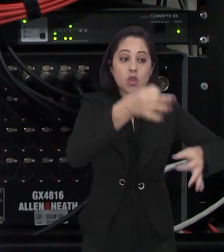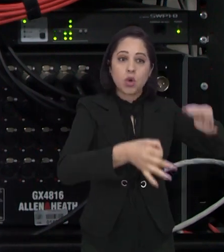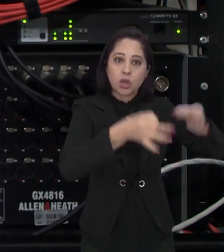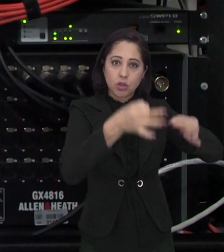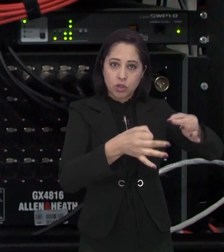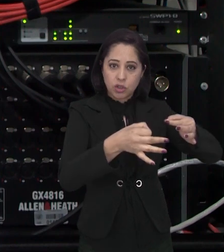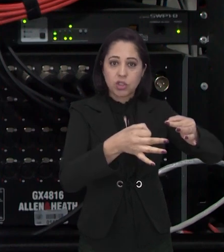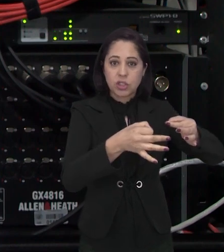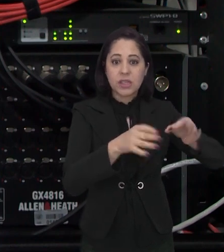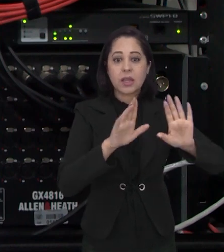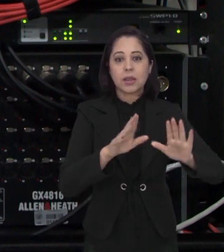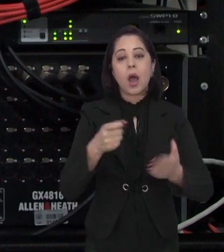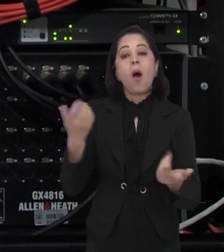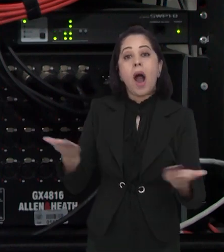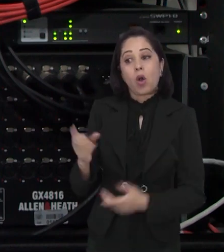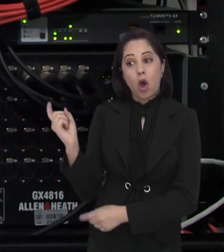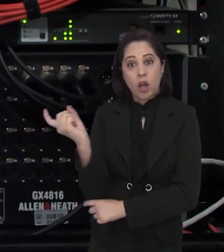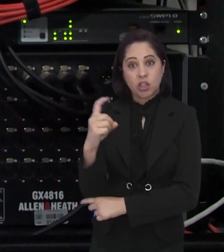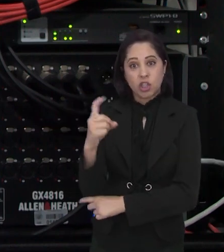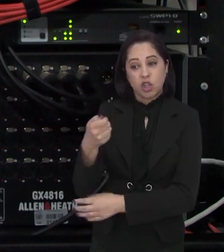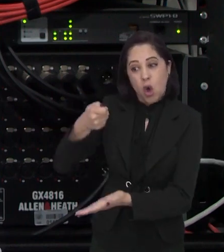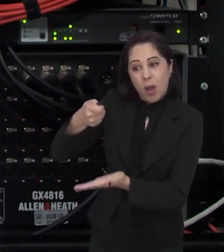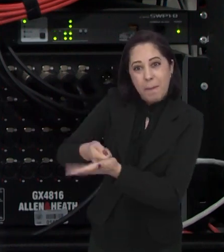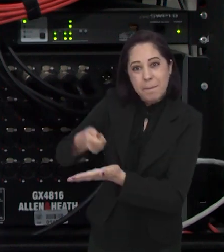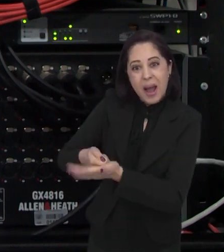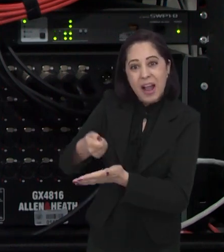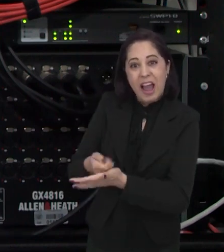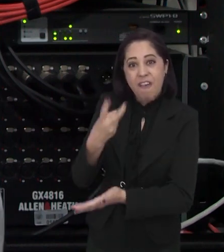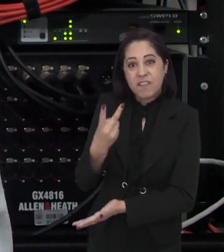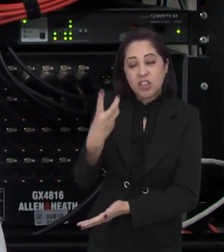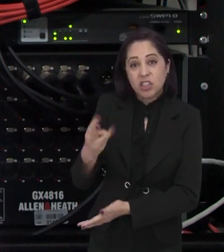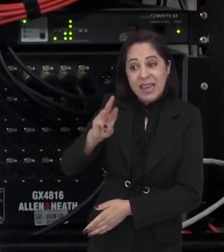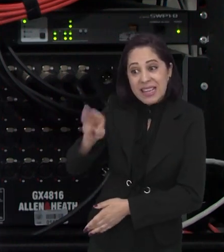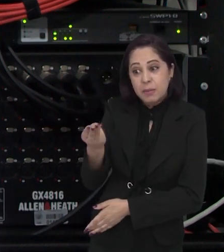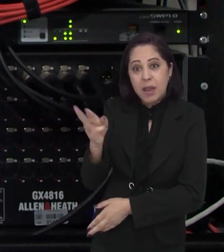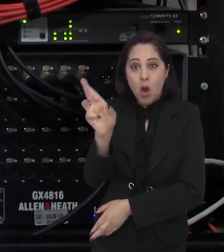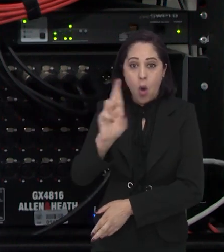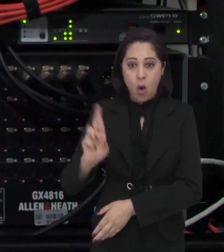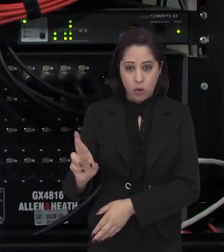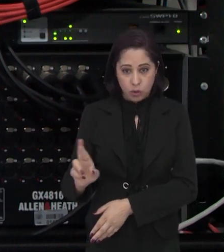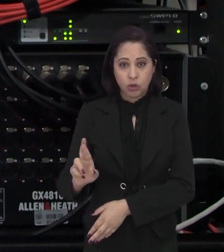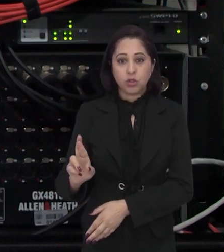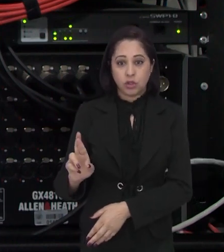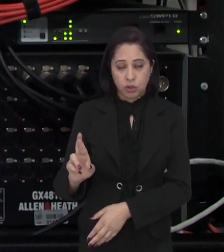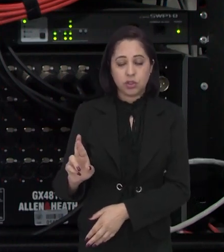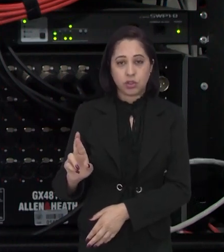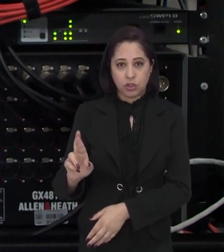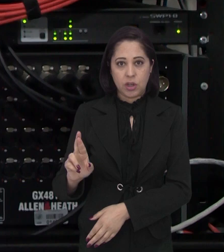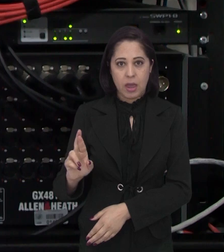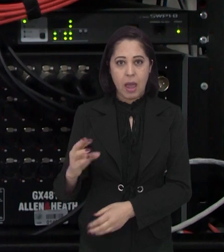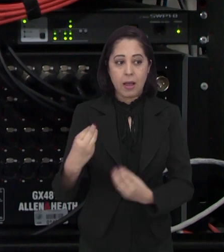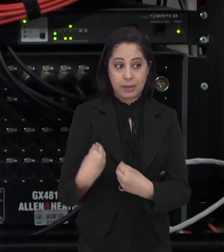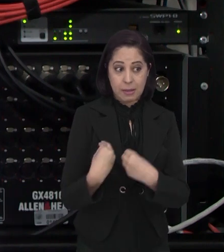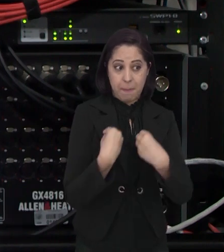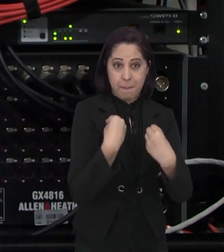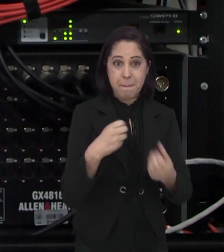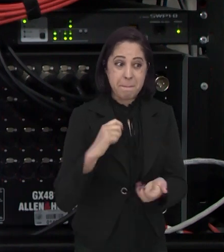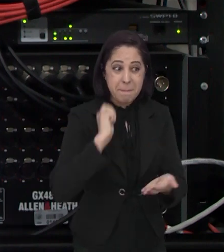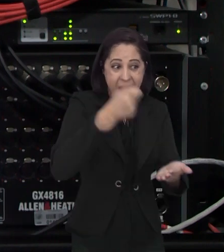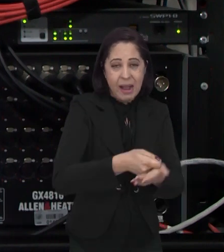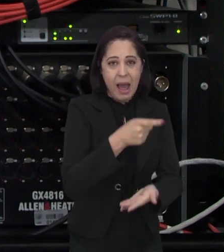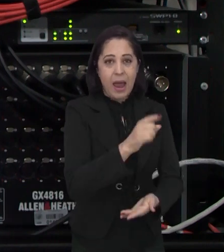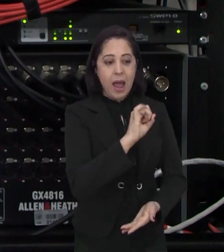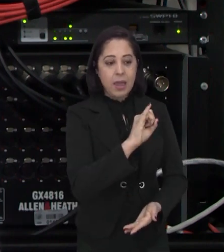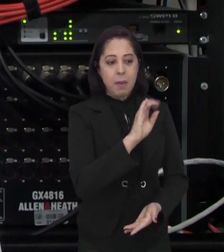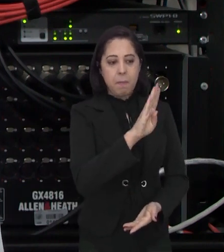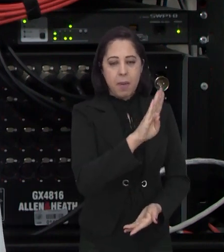do Maranhão decidiu condenar o TikTok a pagar 23 milhões então para o IBDEC. No caso, né, de acordo